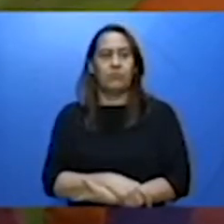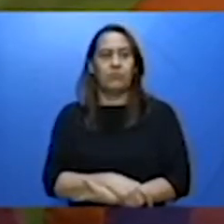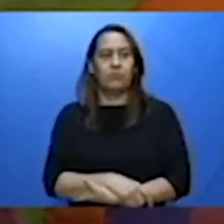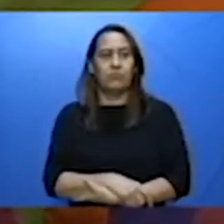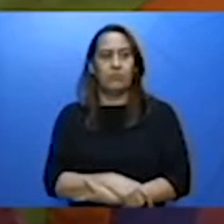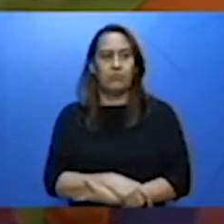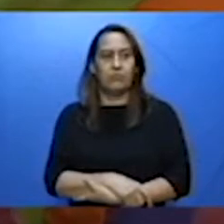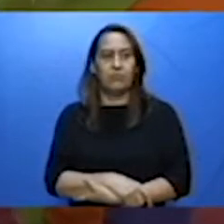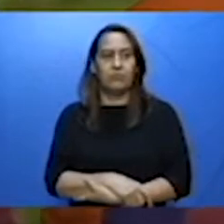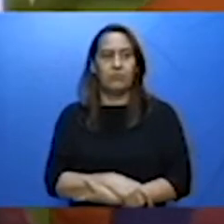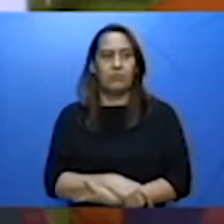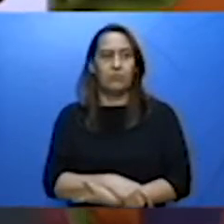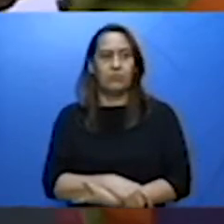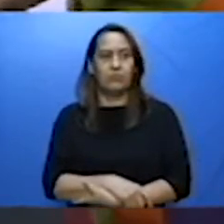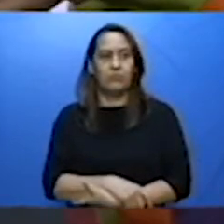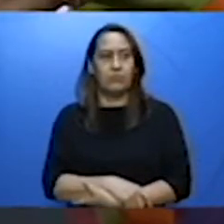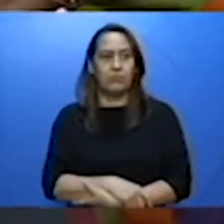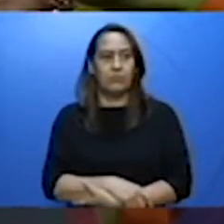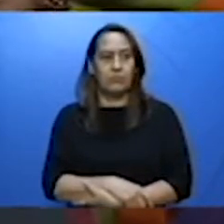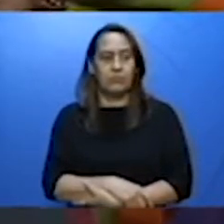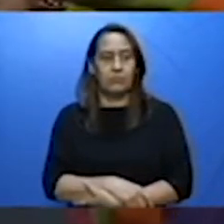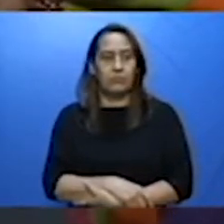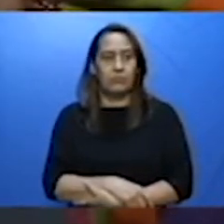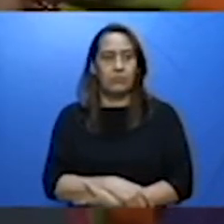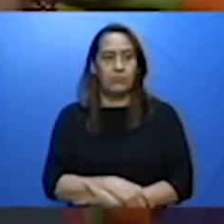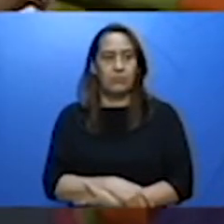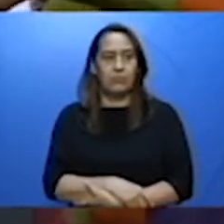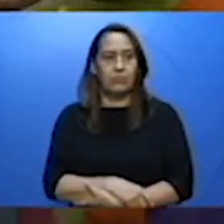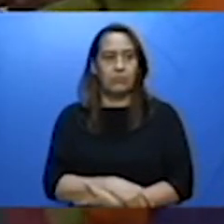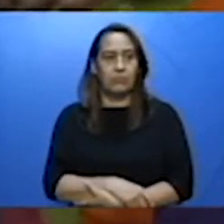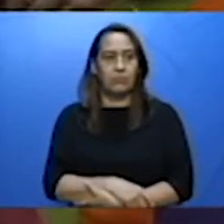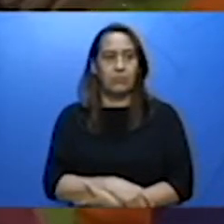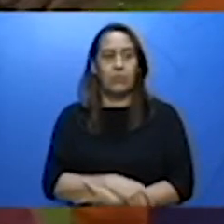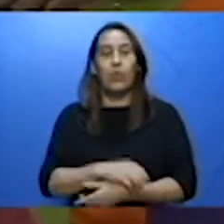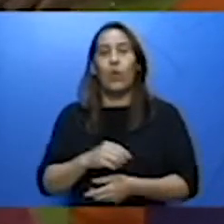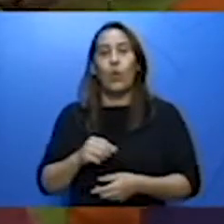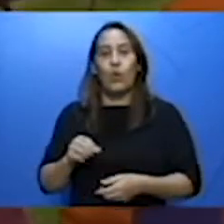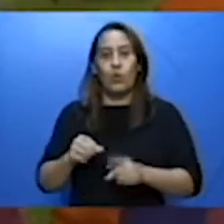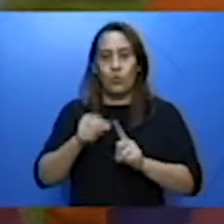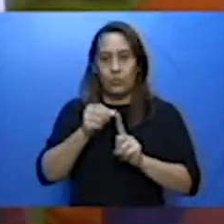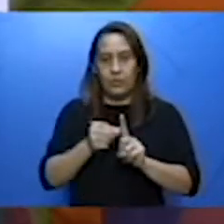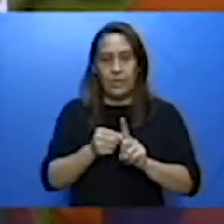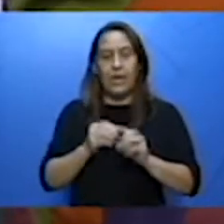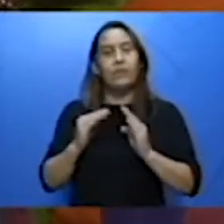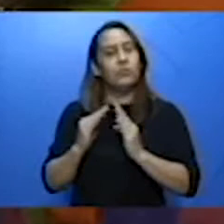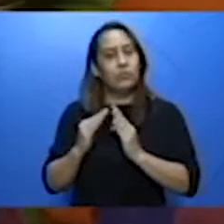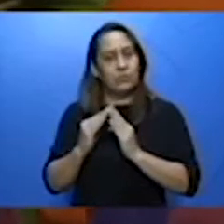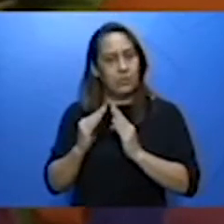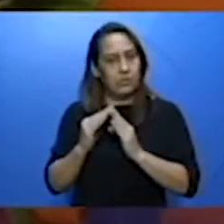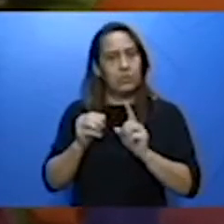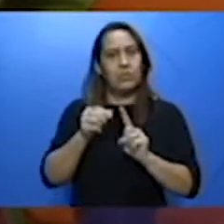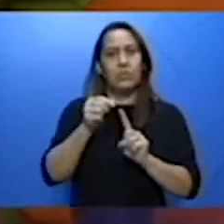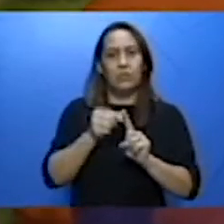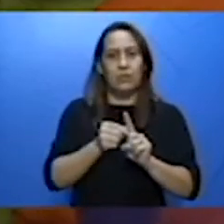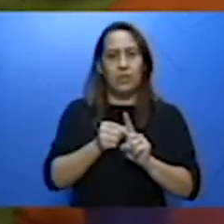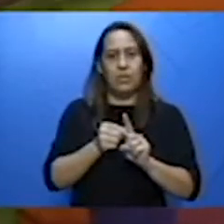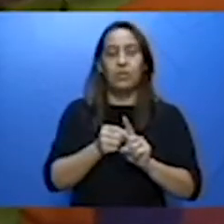fez? Não deu 12? Unidade mora com unidade. Dezena mora